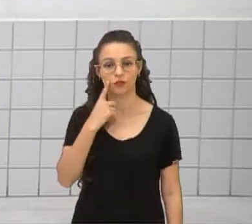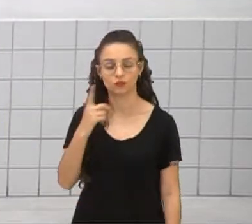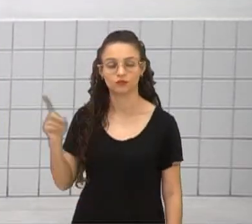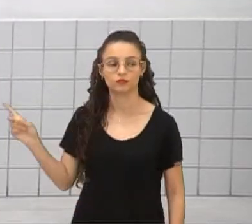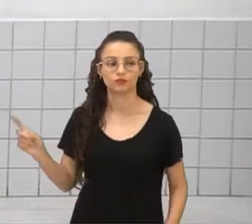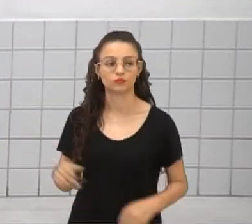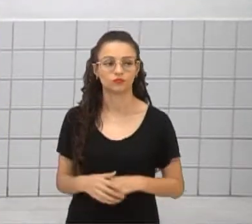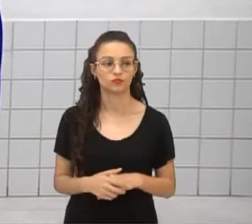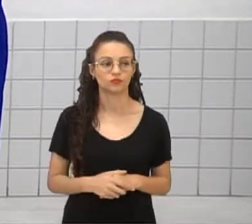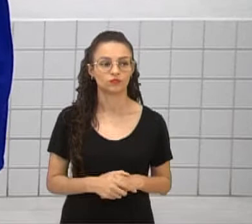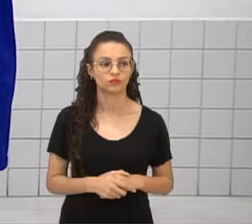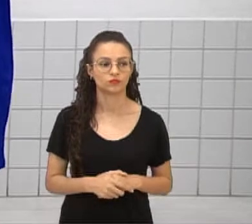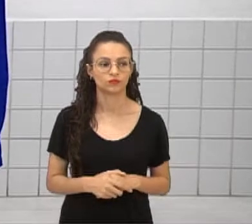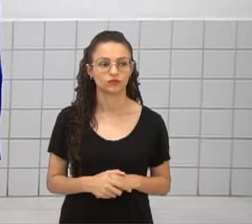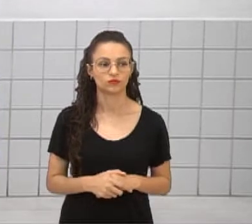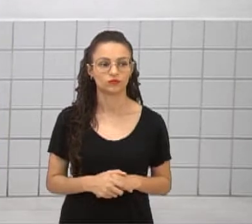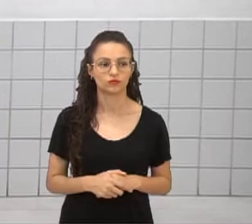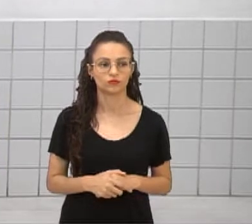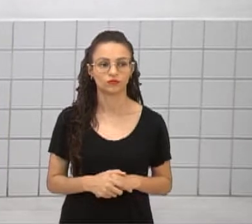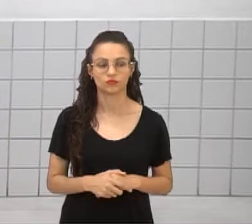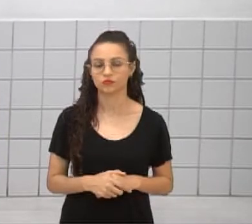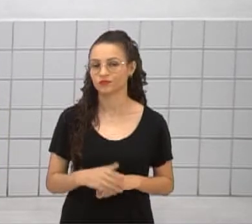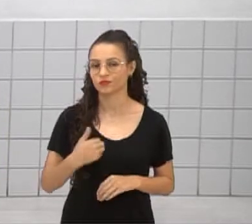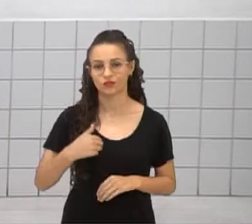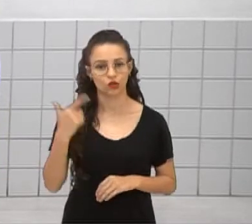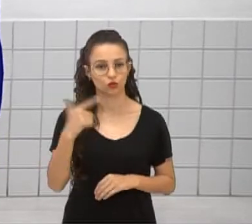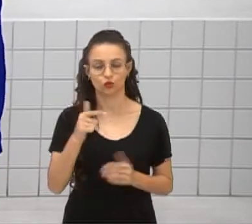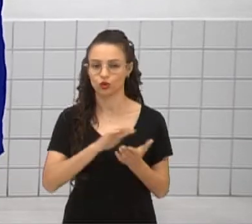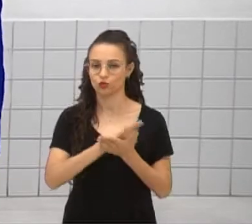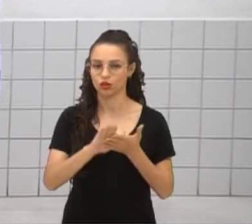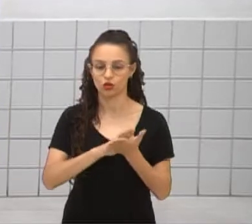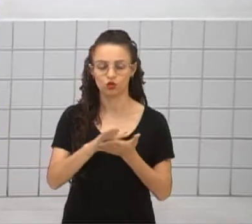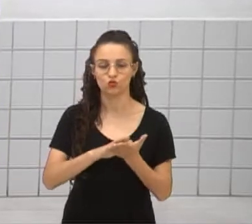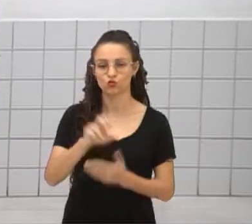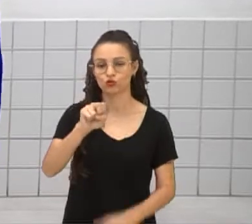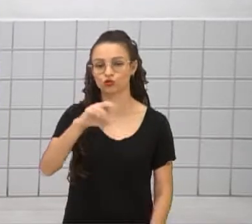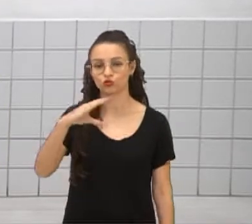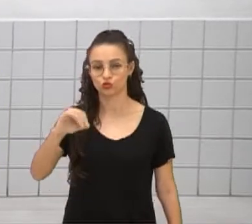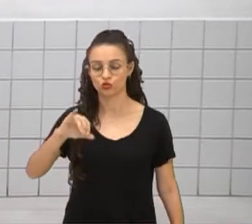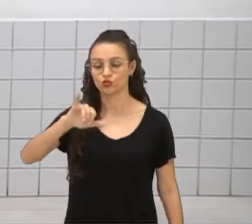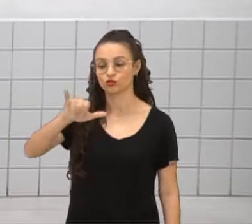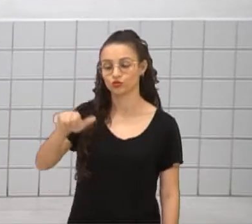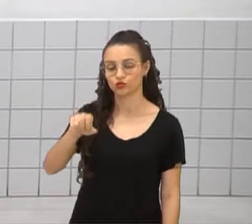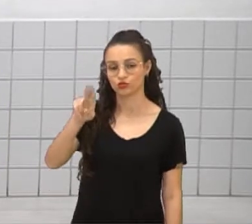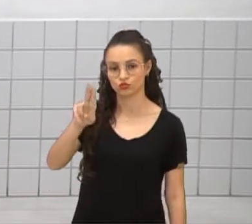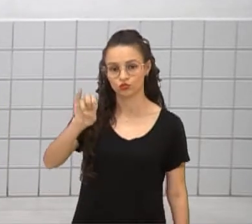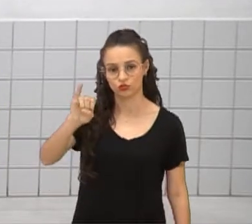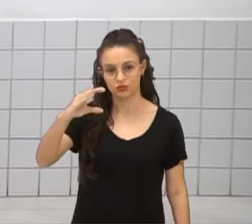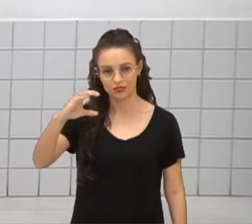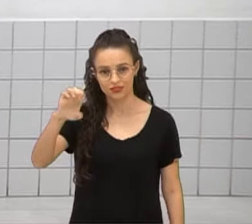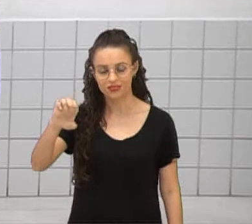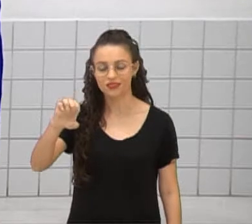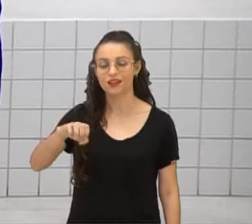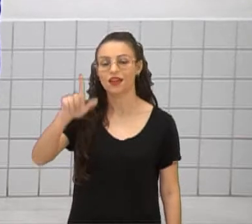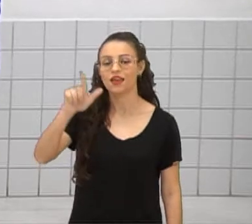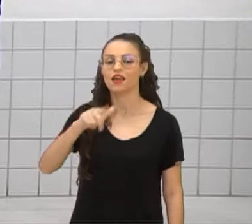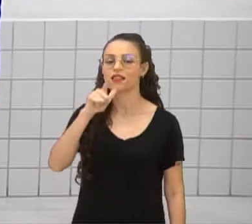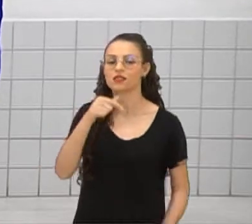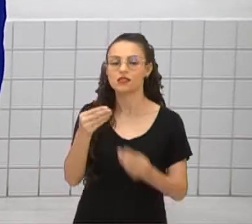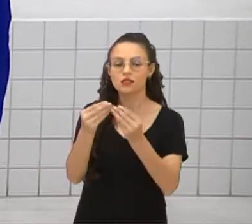A então relva e medir eu não tenho nenhum suco Deus como a titia falou é um líquido